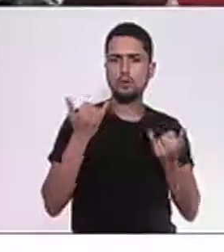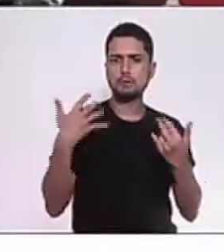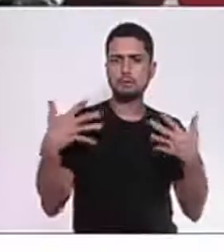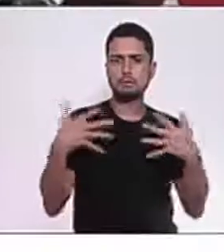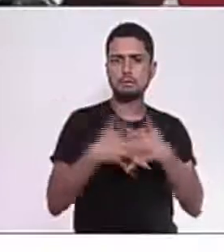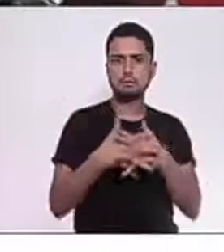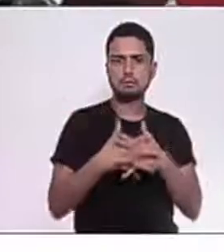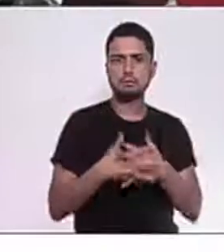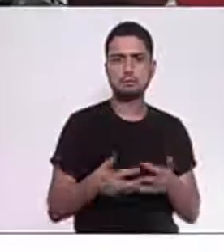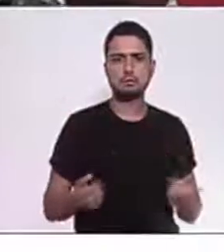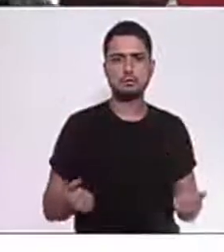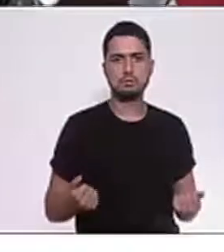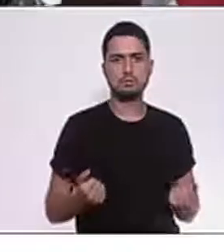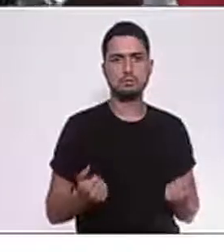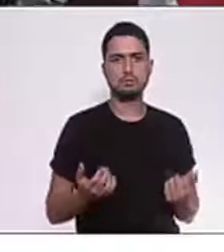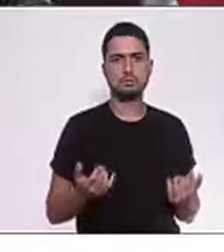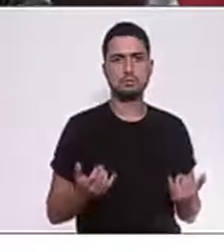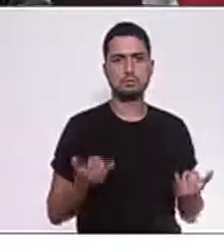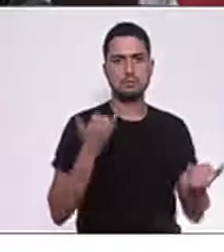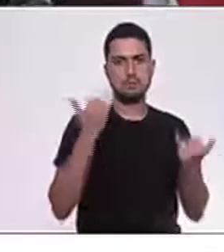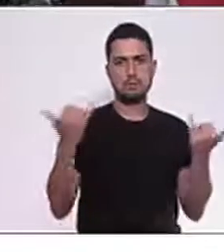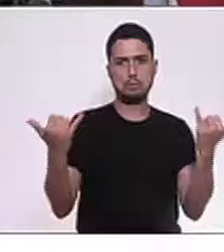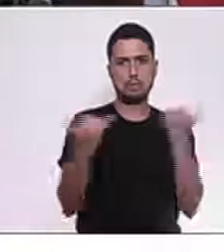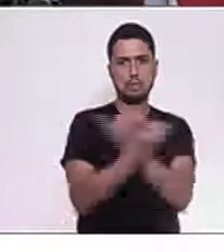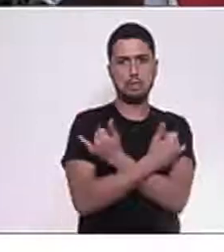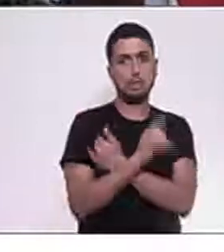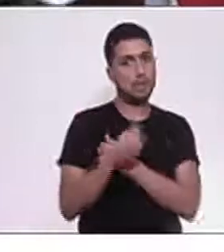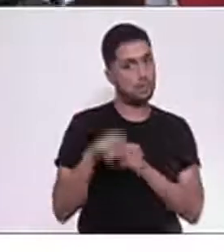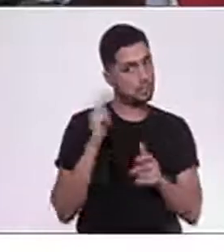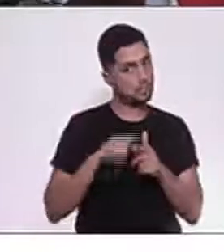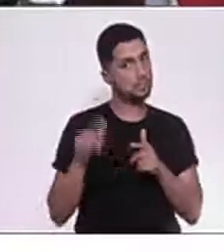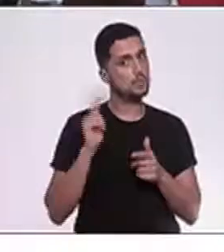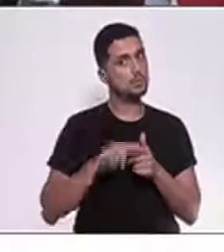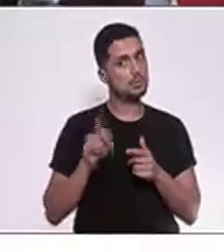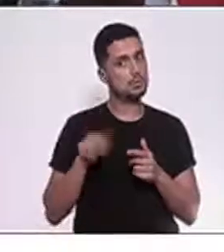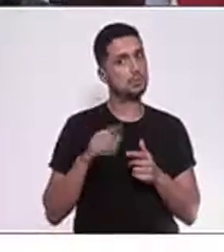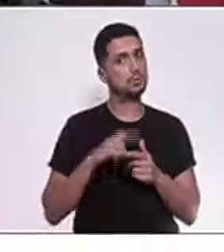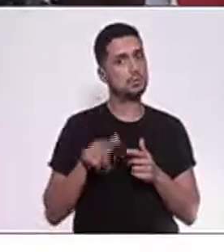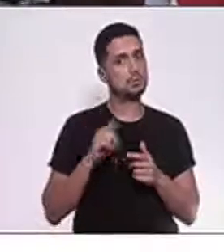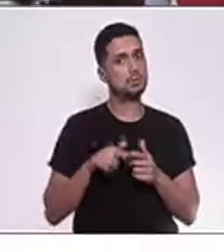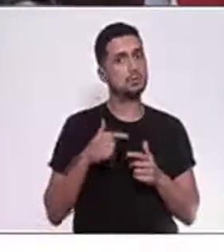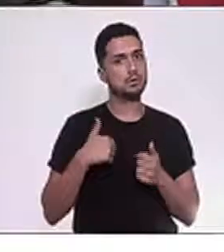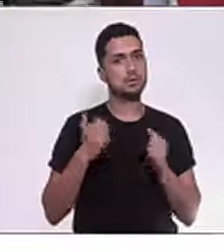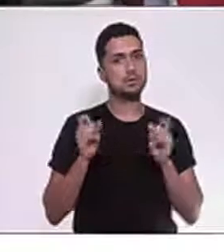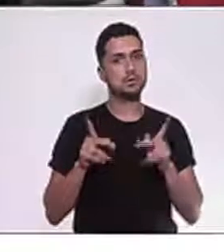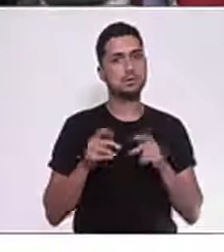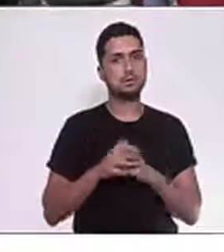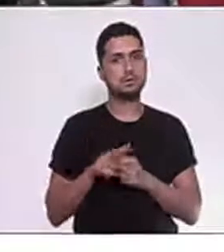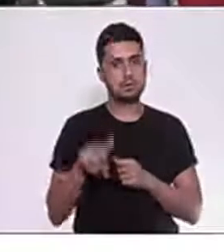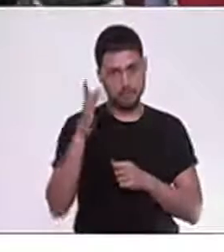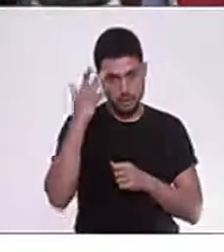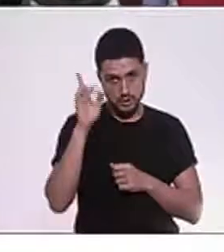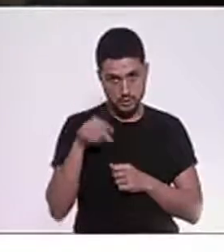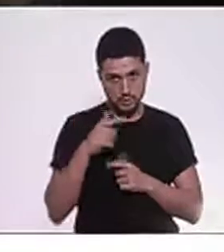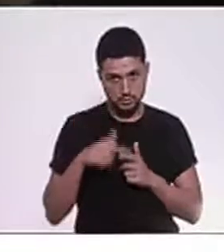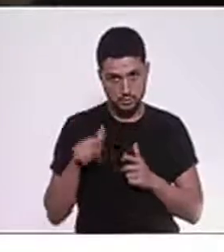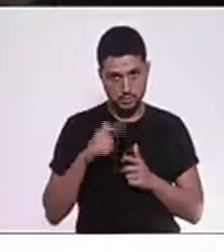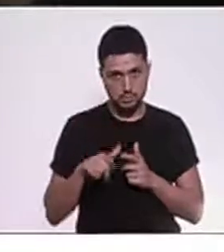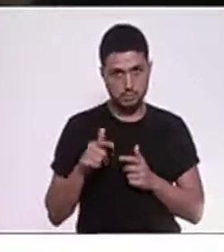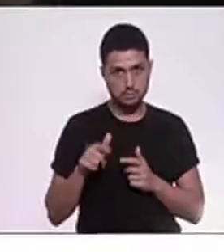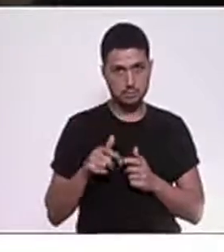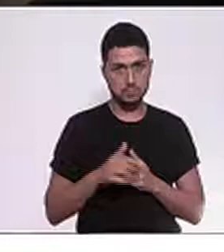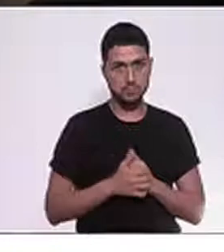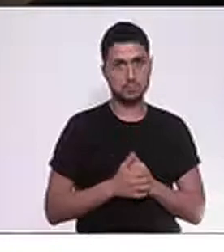Sei. Sei que é problema. É? É problema. Não, tudo bem. Mas olha só. Você não acha que é problema? Eu acho que é um